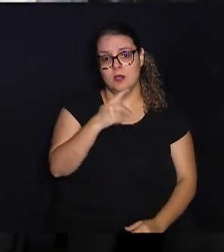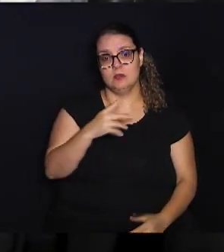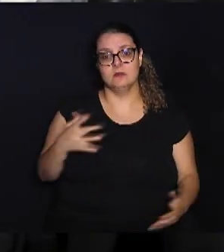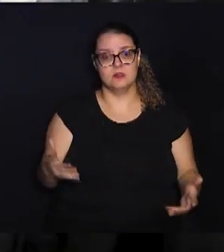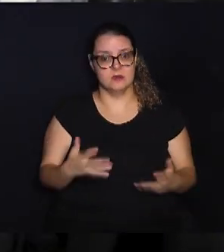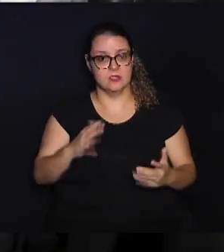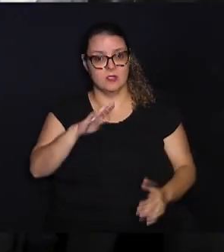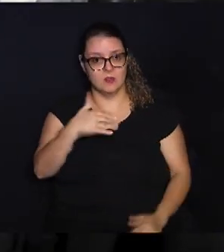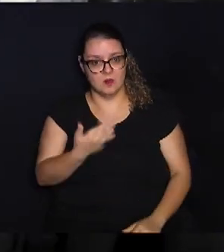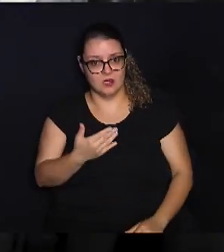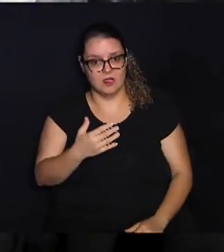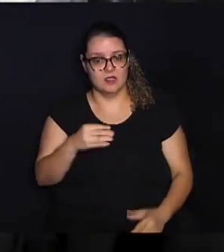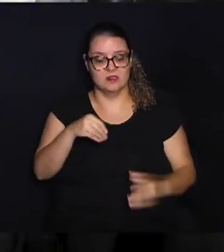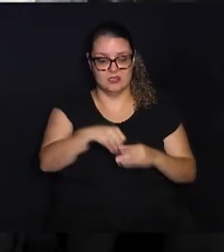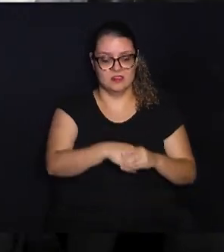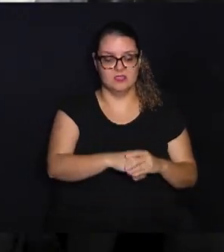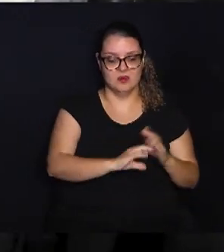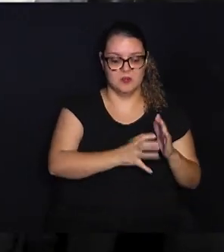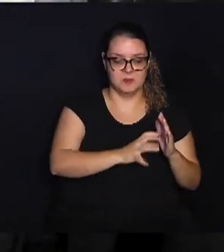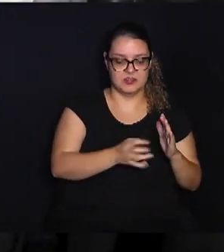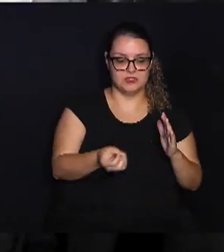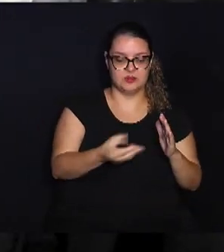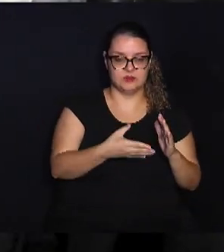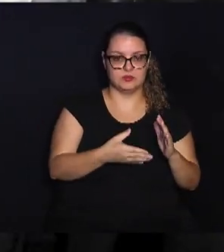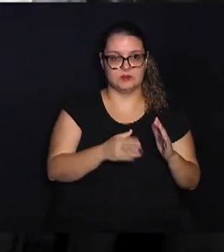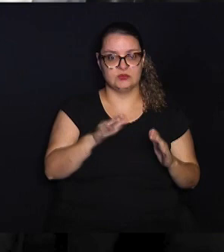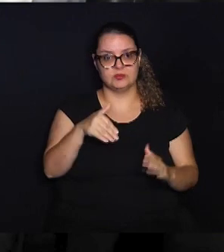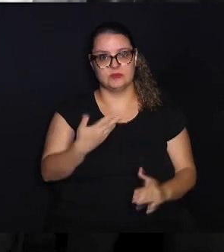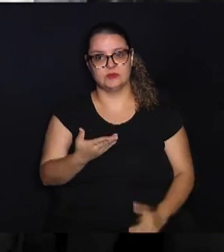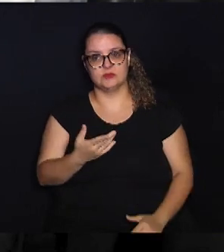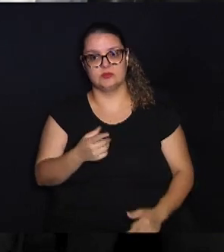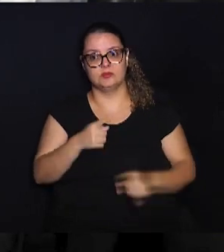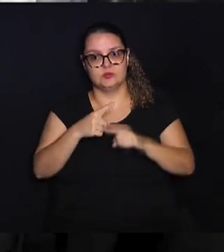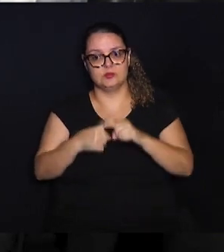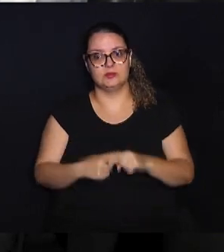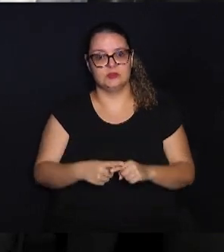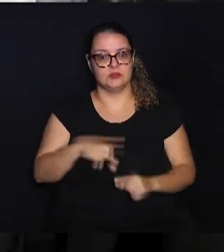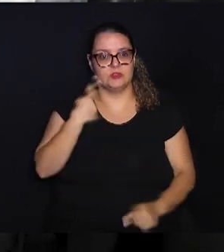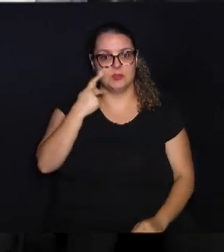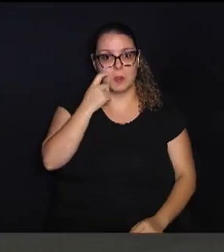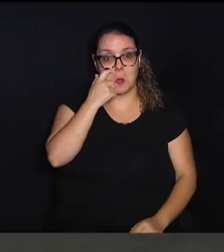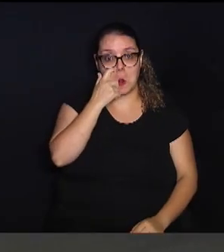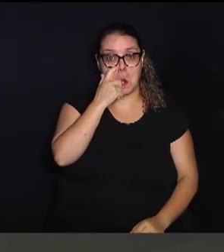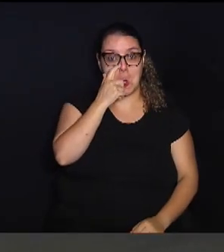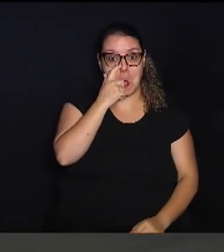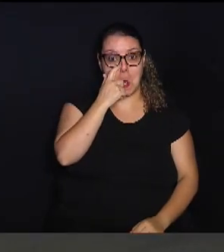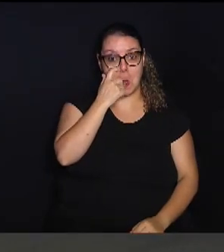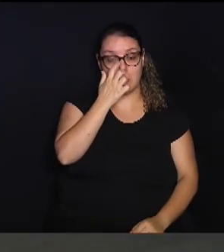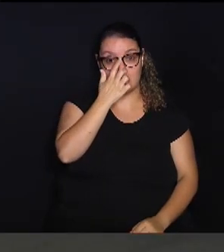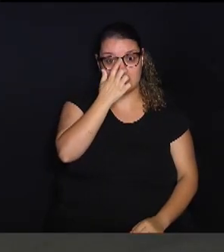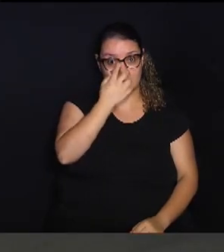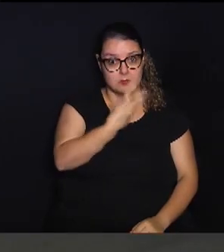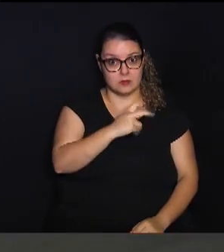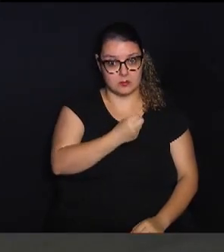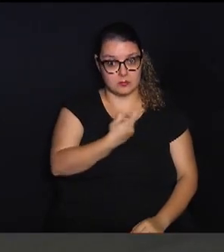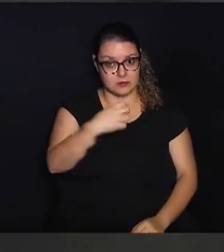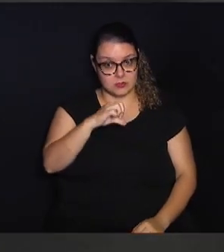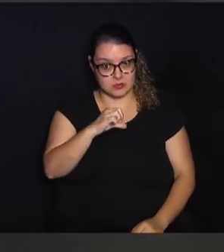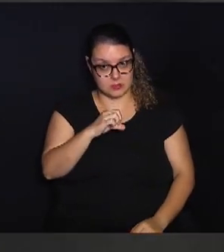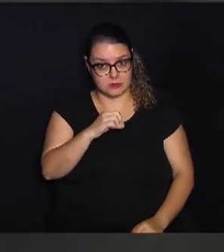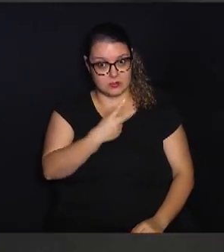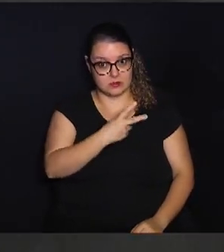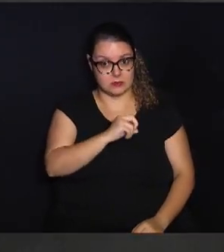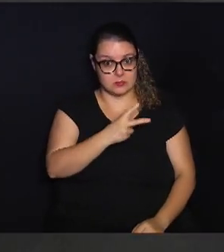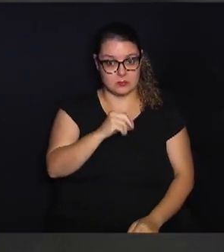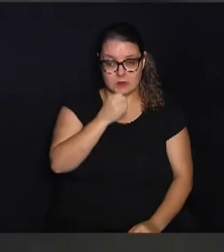você se filiou ao Partido Novo, quando você concorreu para ser vereador lá em 2019, 2020? A